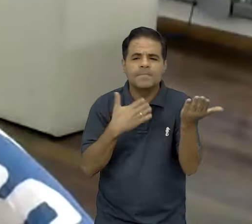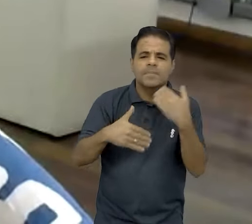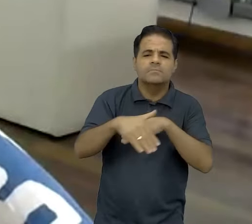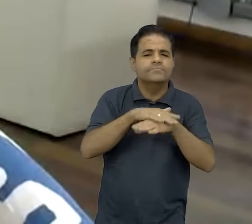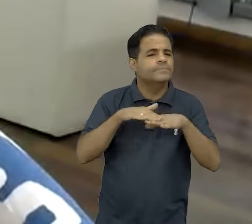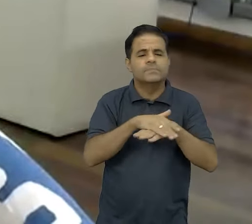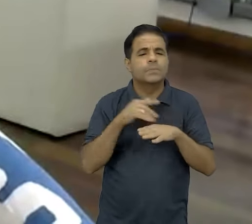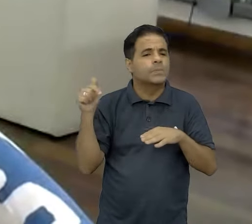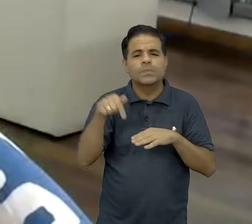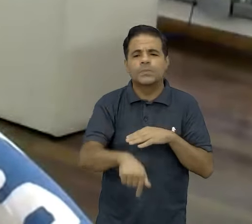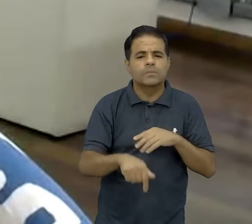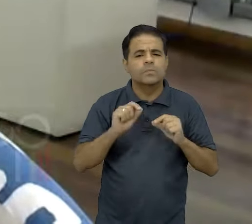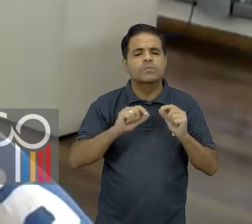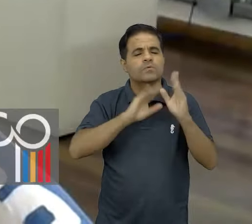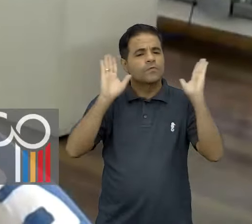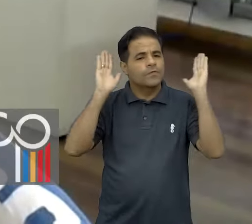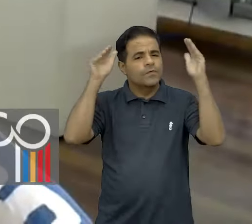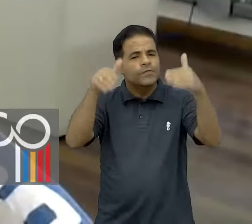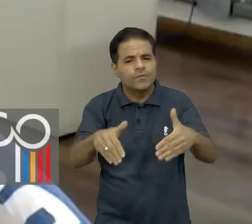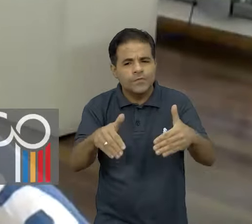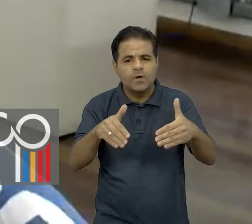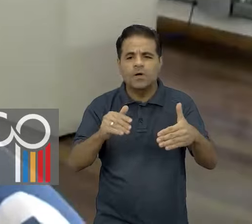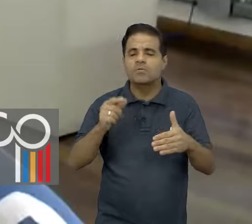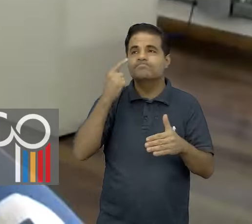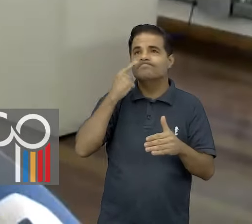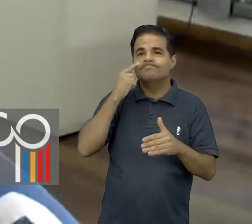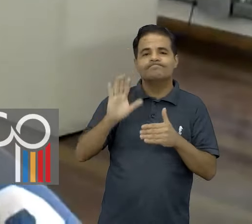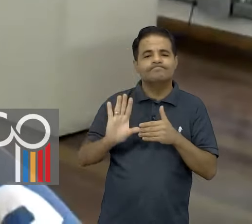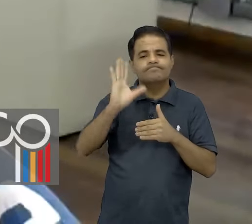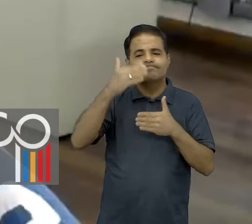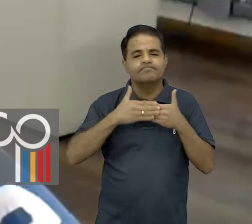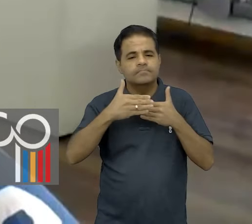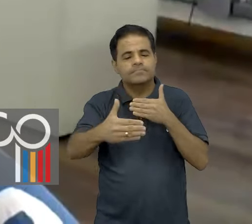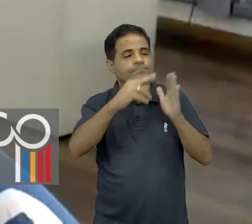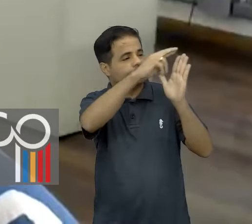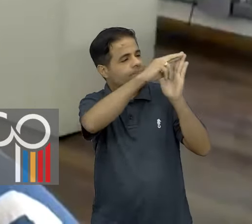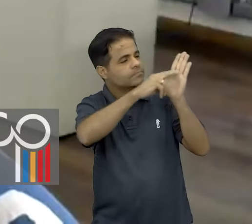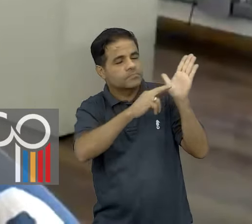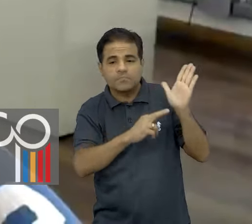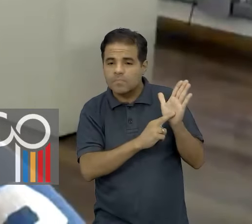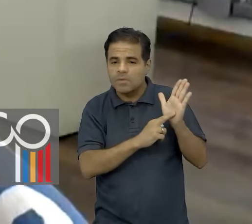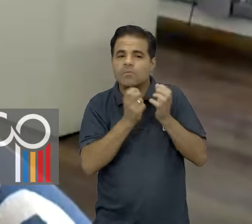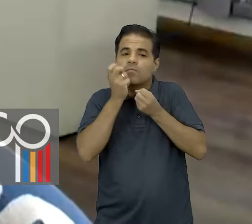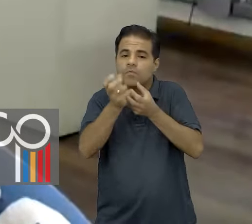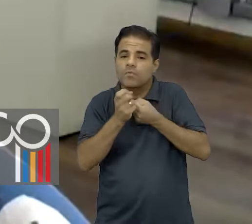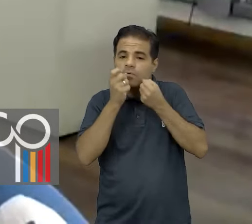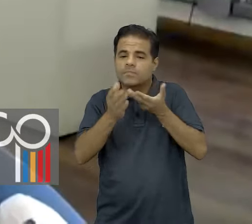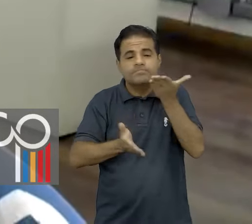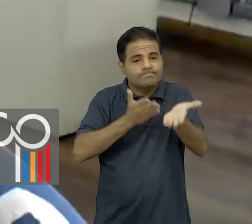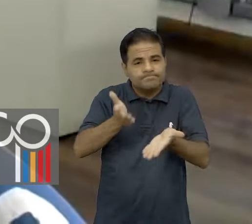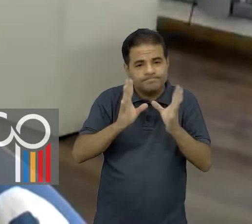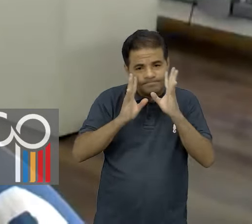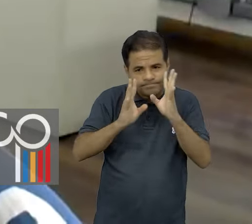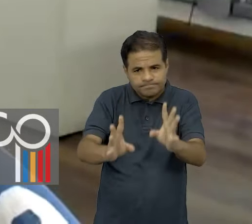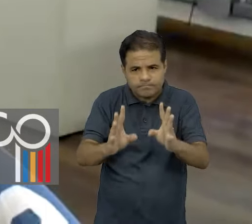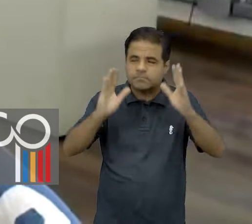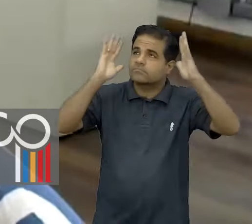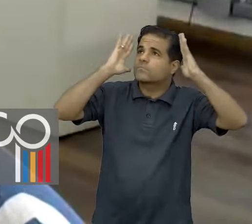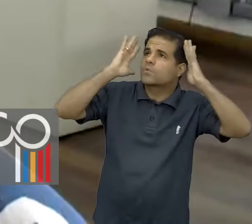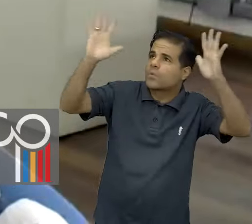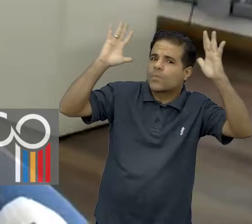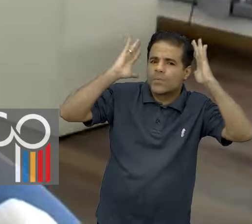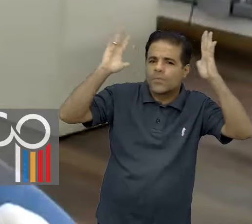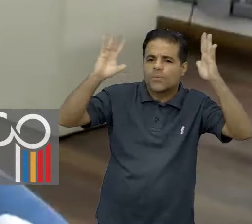né, ela tem como foco o que está previsto no nosso roteiro formativo, que vai tratar aí do